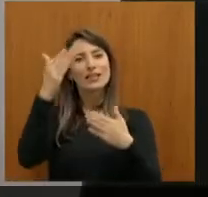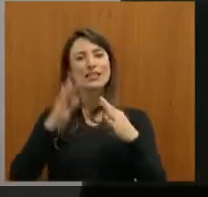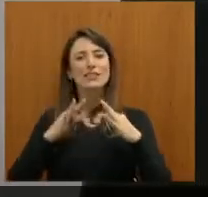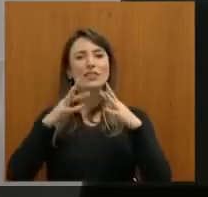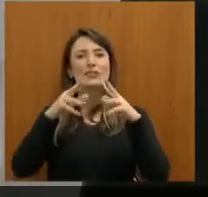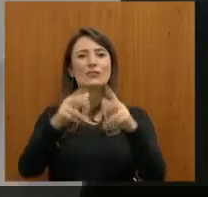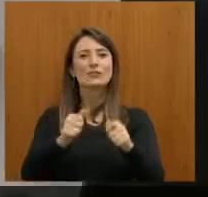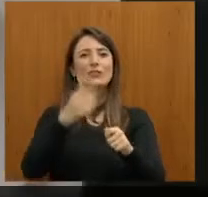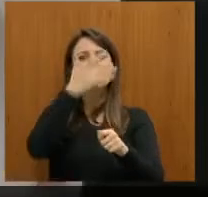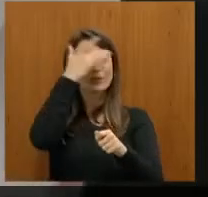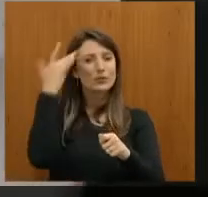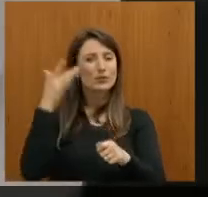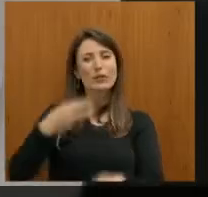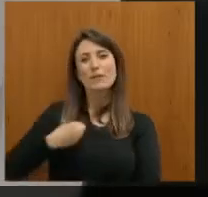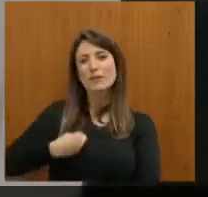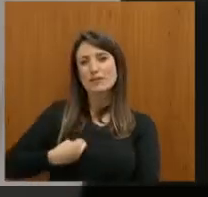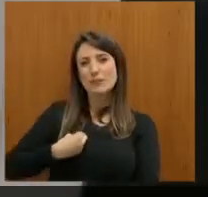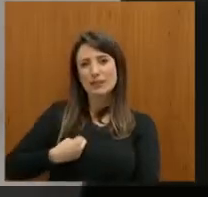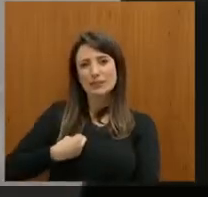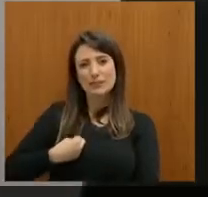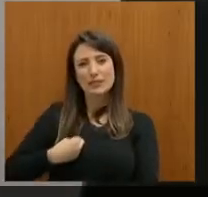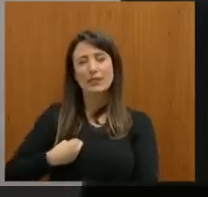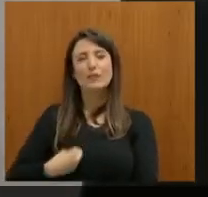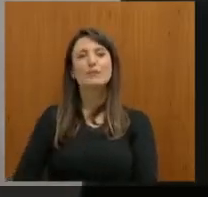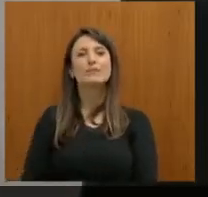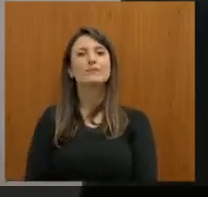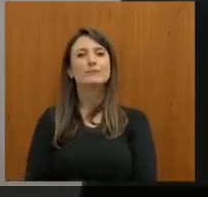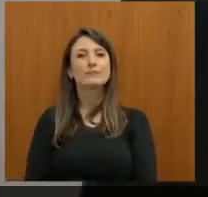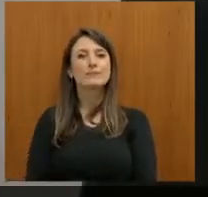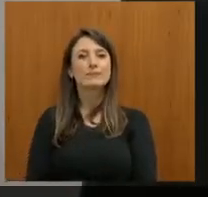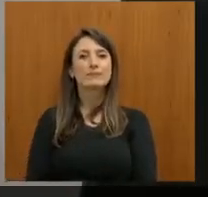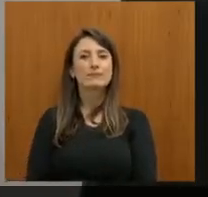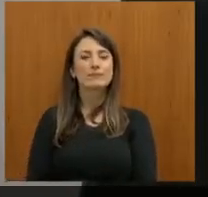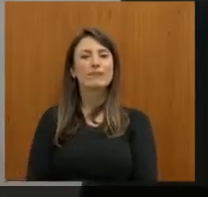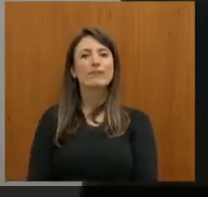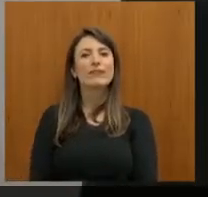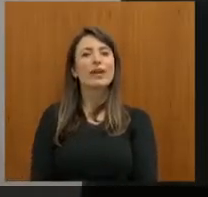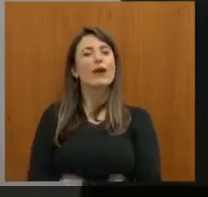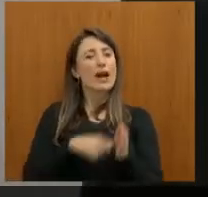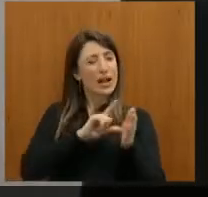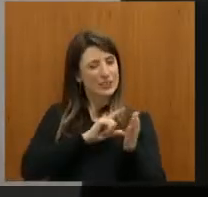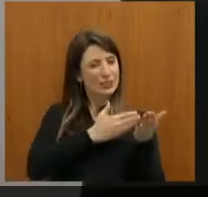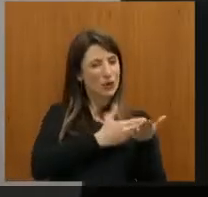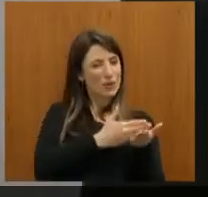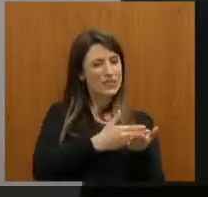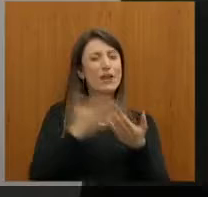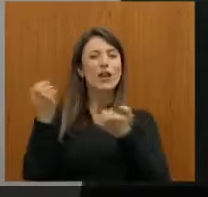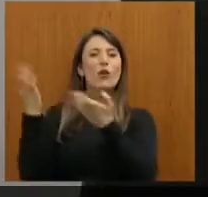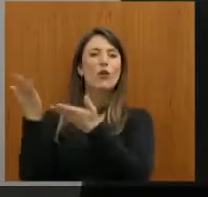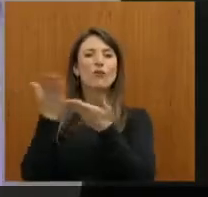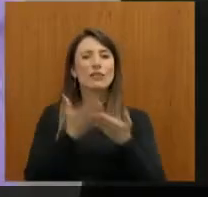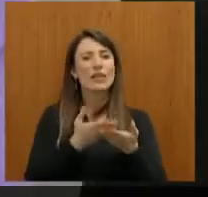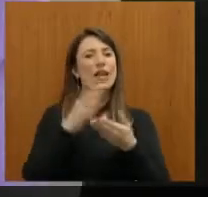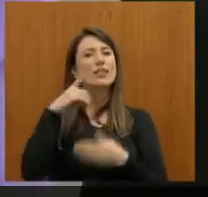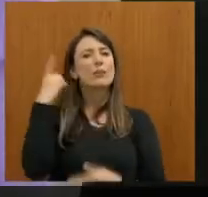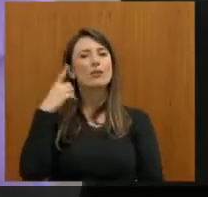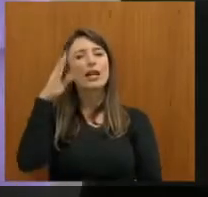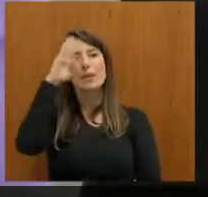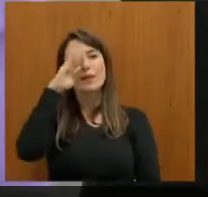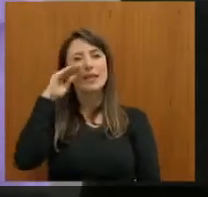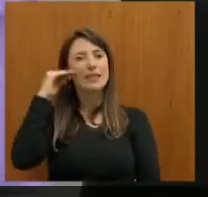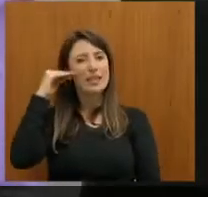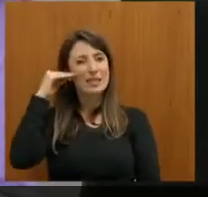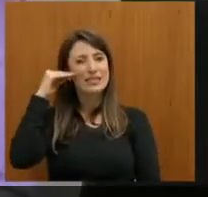todos pela pela participação quero antes de dar sequência aqui convidada que tá da Beatriz Cerqueira